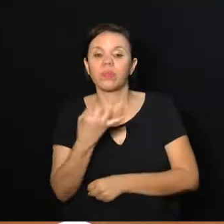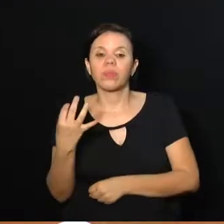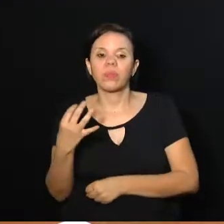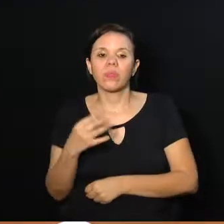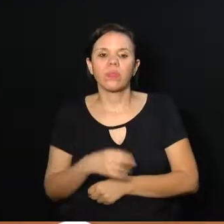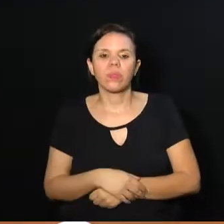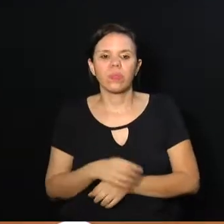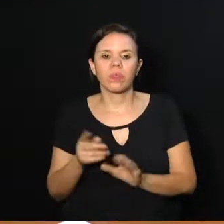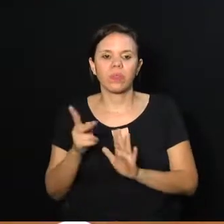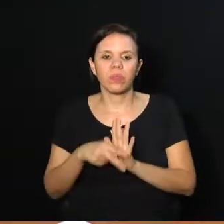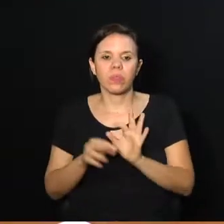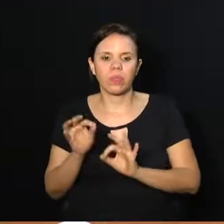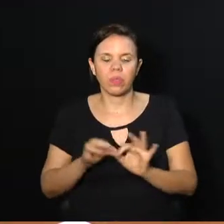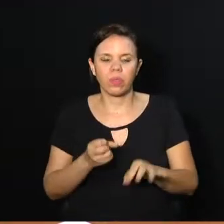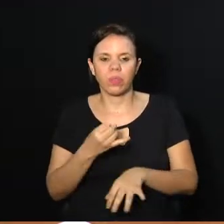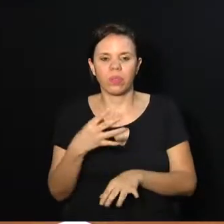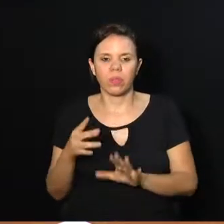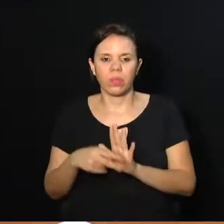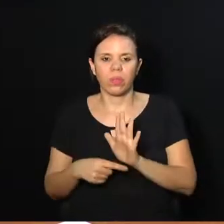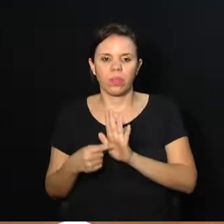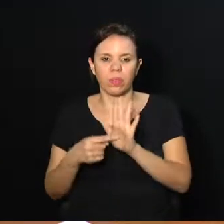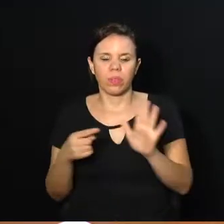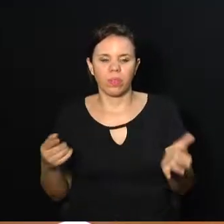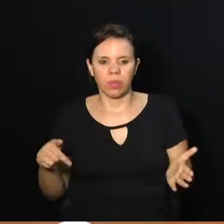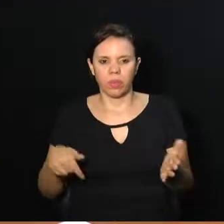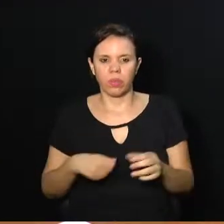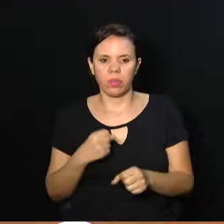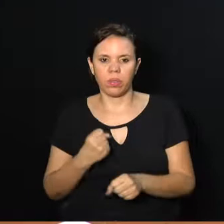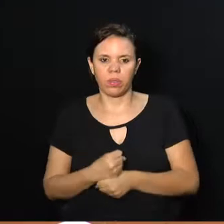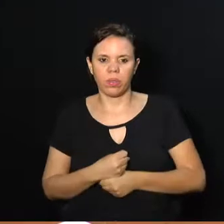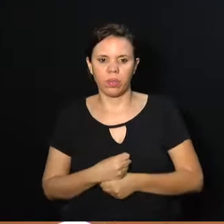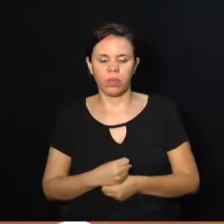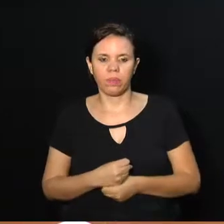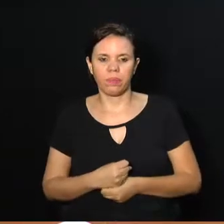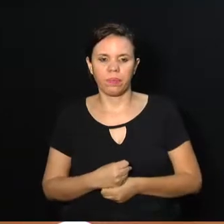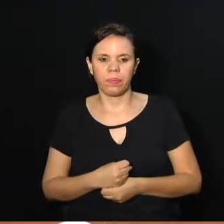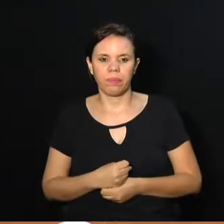Juliana? Juliana, quantos projetos eu apresentei hoje, esse ano?